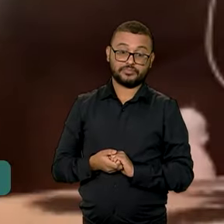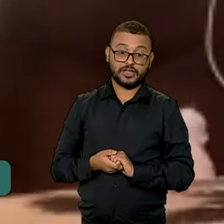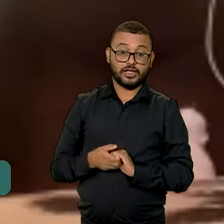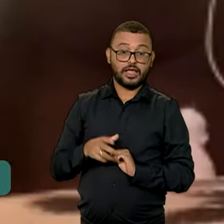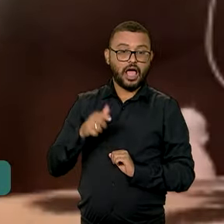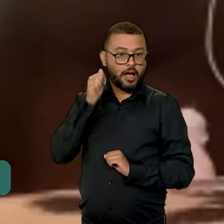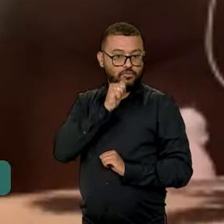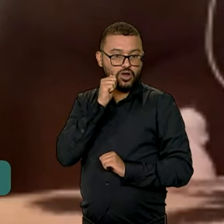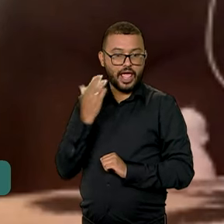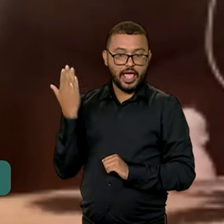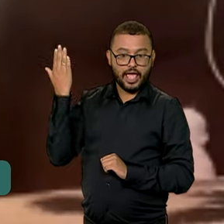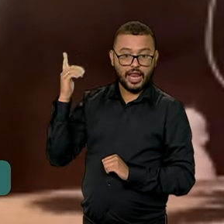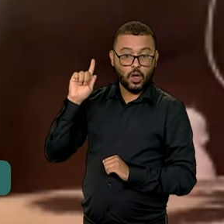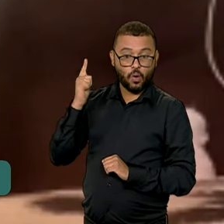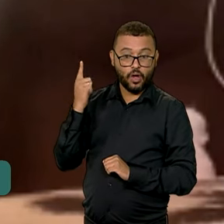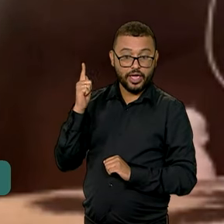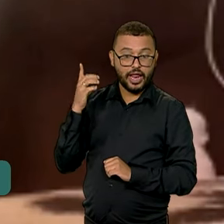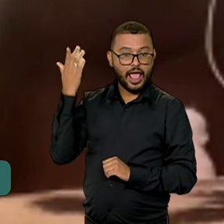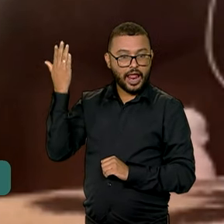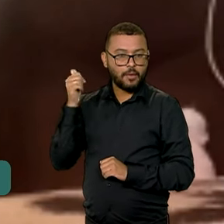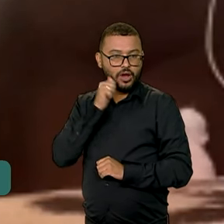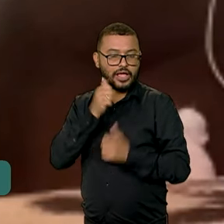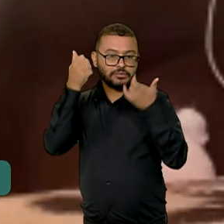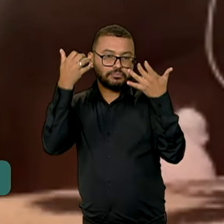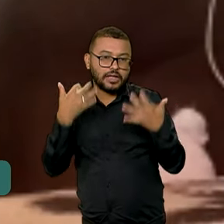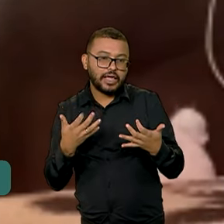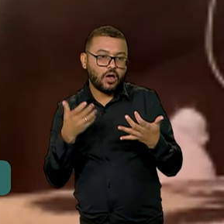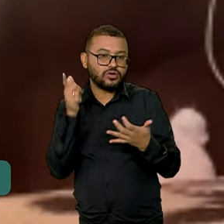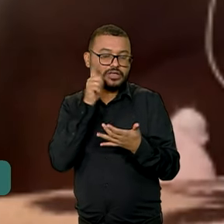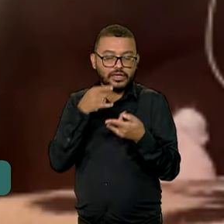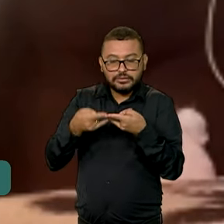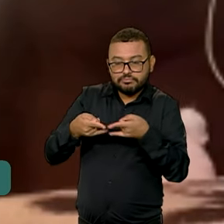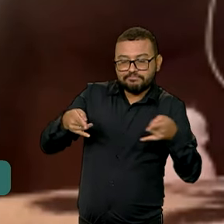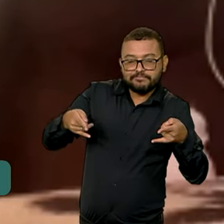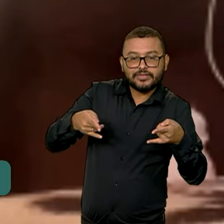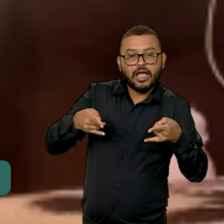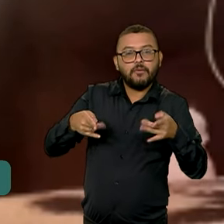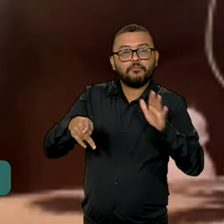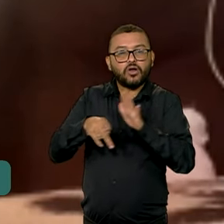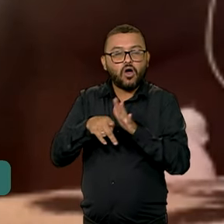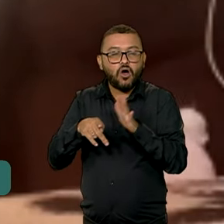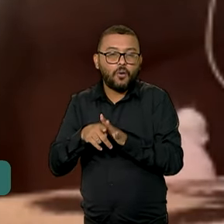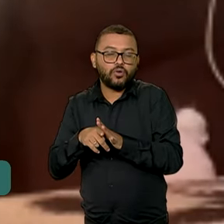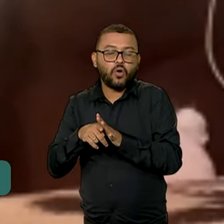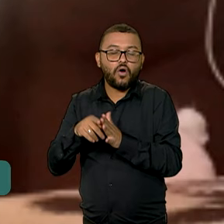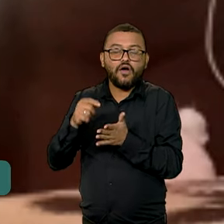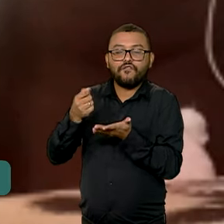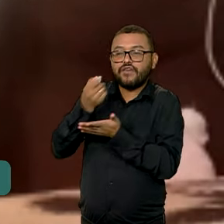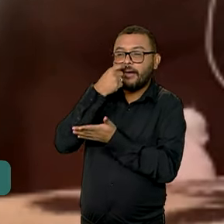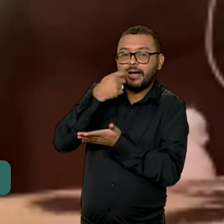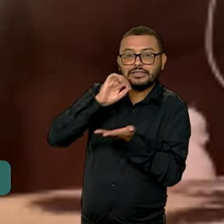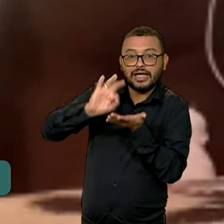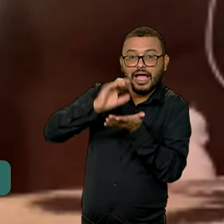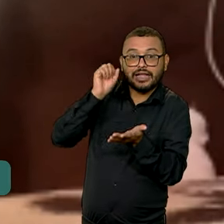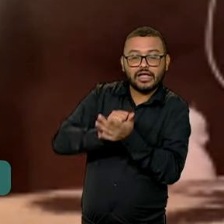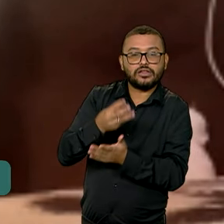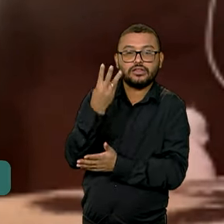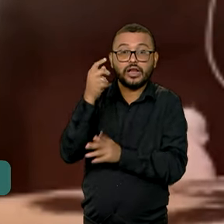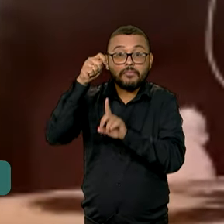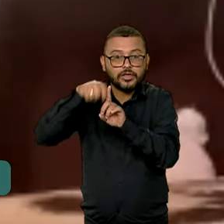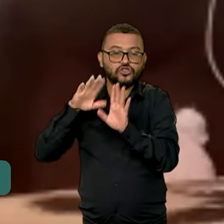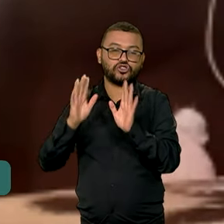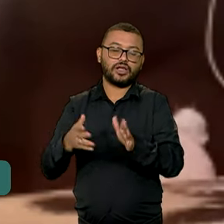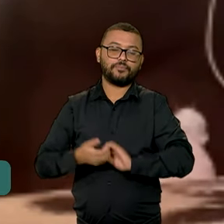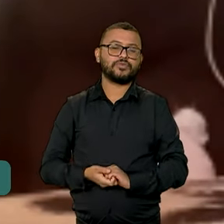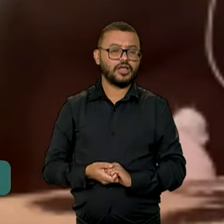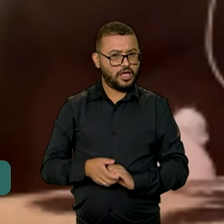A goiana Raimara, de 29 anos, retira o absorvente em uma farmácia cadastrada há 3 meses. Eu